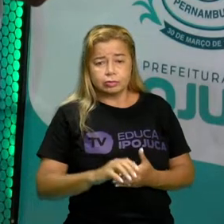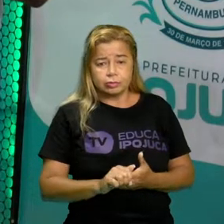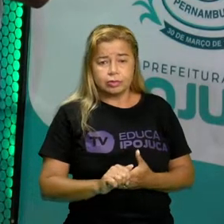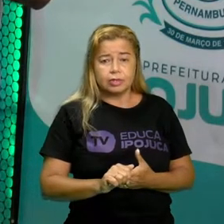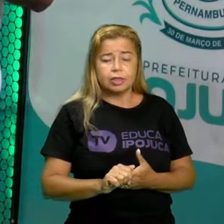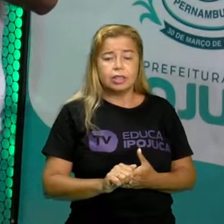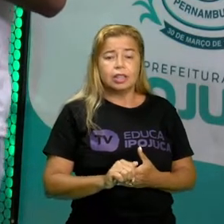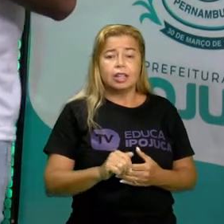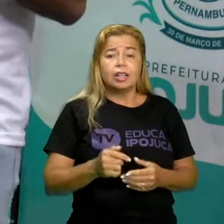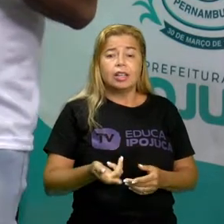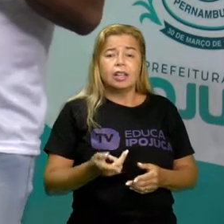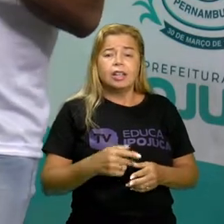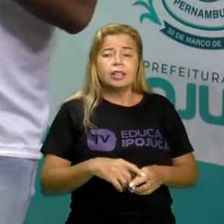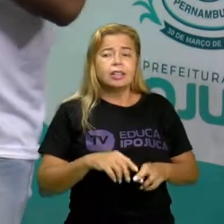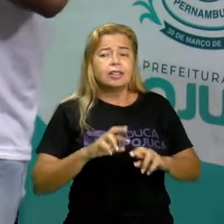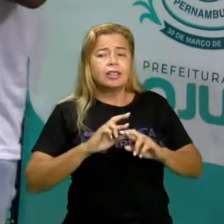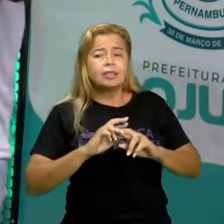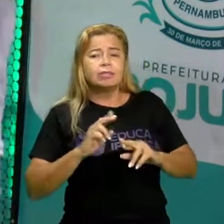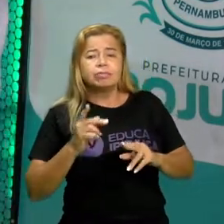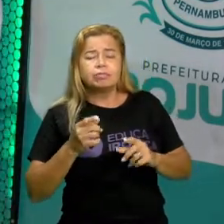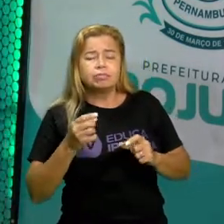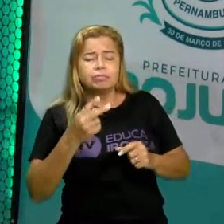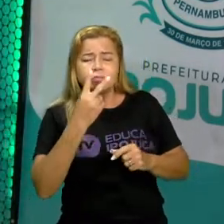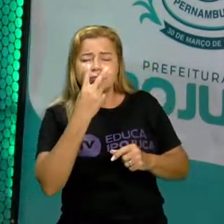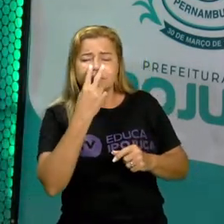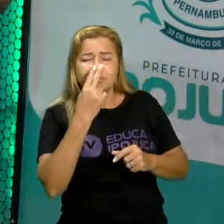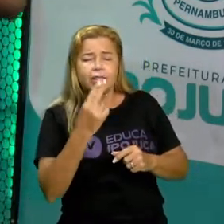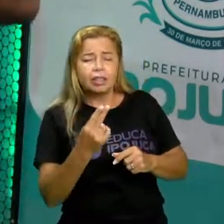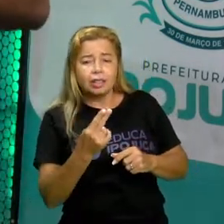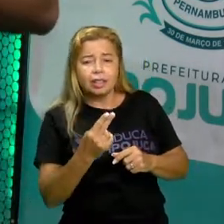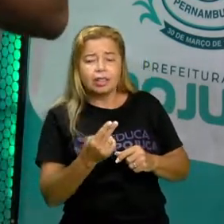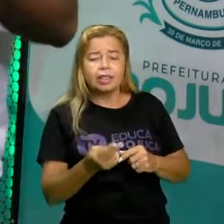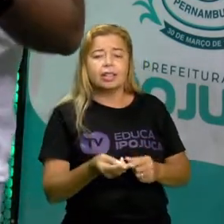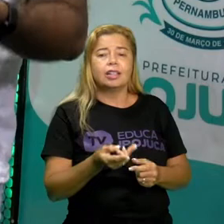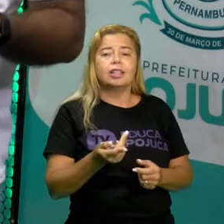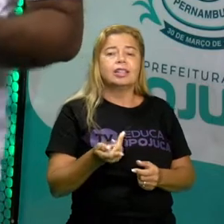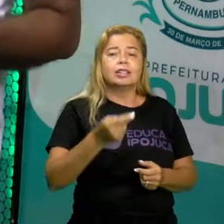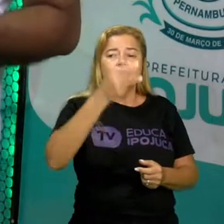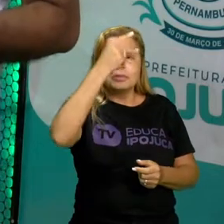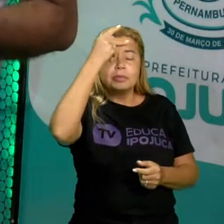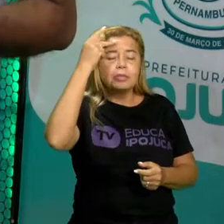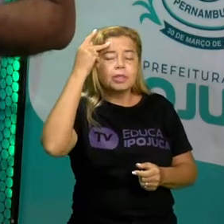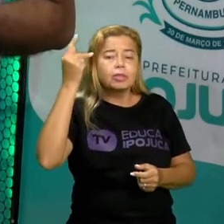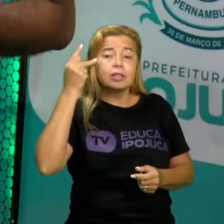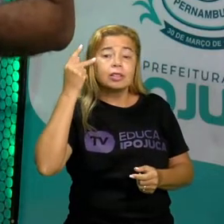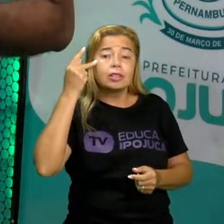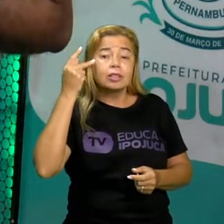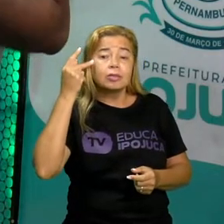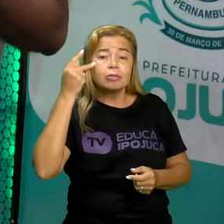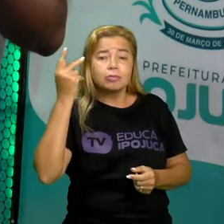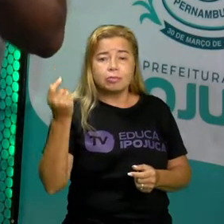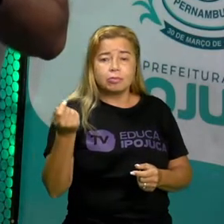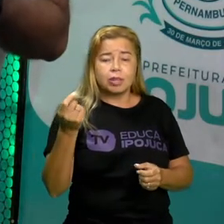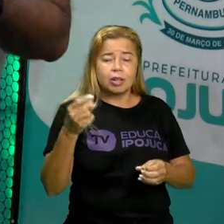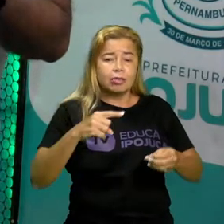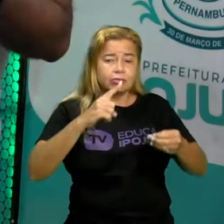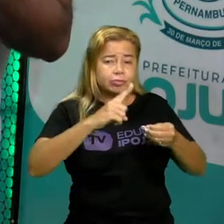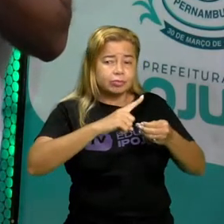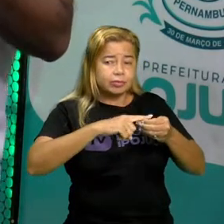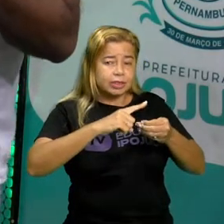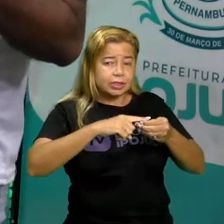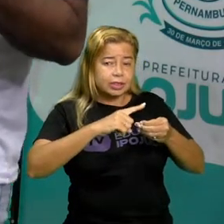do paulista. Aquela pessoa lá do interior de São Paulo, que fala porta, corta,